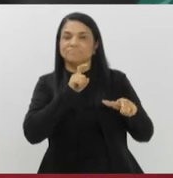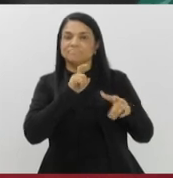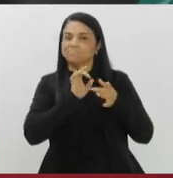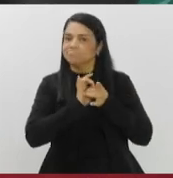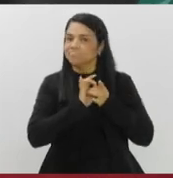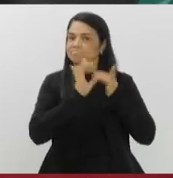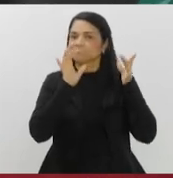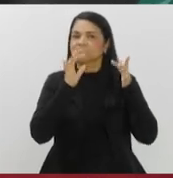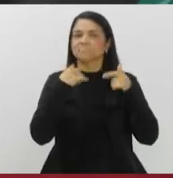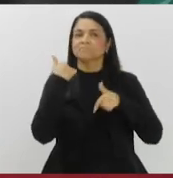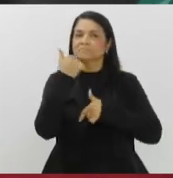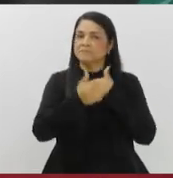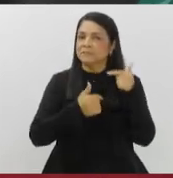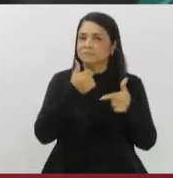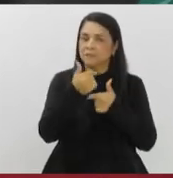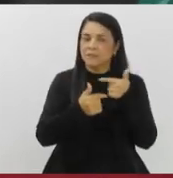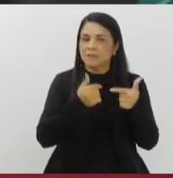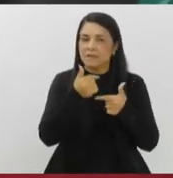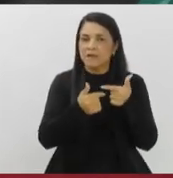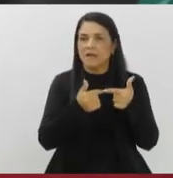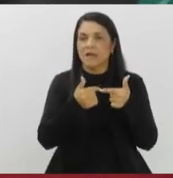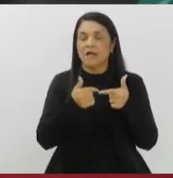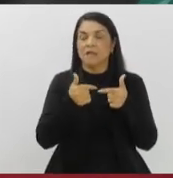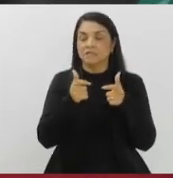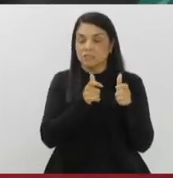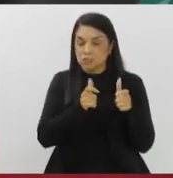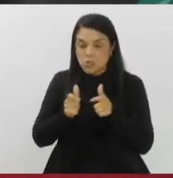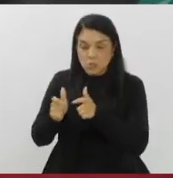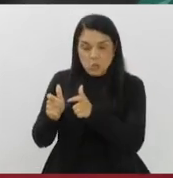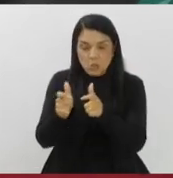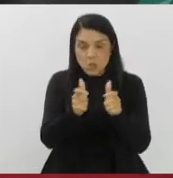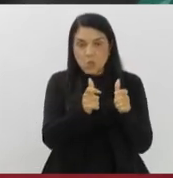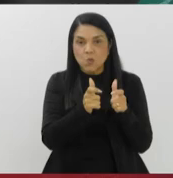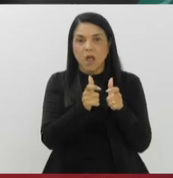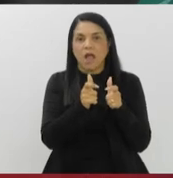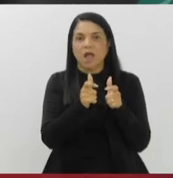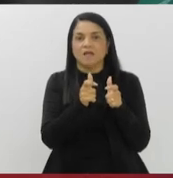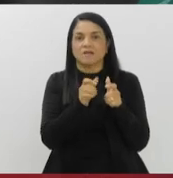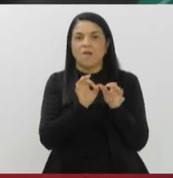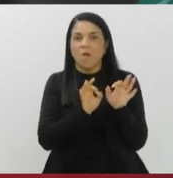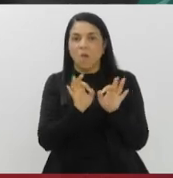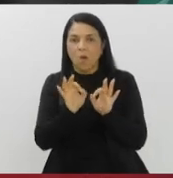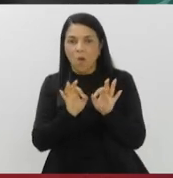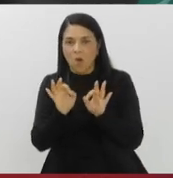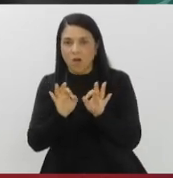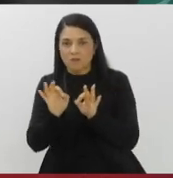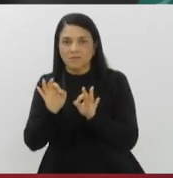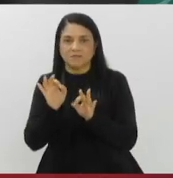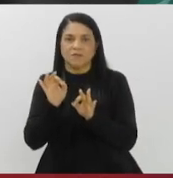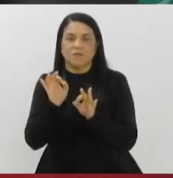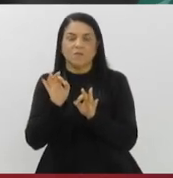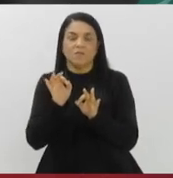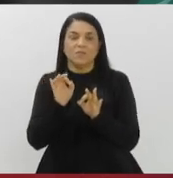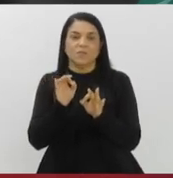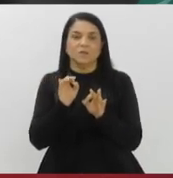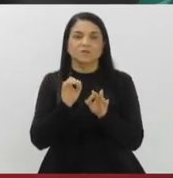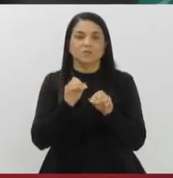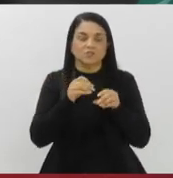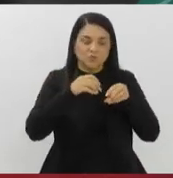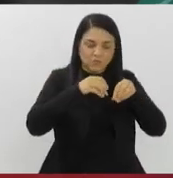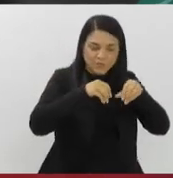Estamos trabalhando com isso, estamos fazendo desses lugares espaços nossos de organização também. Seja um quintal,